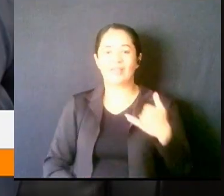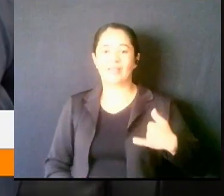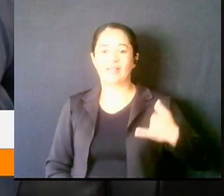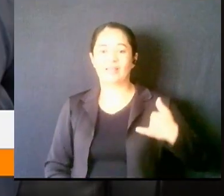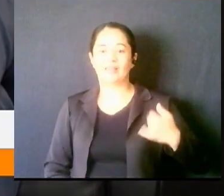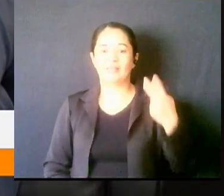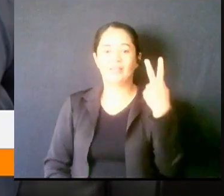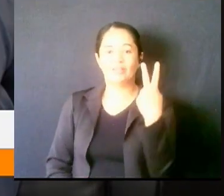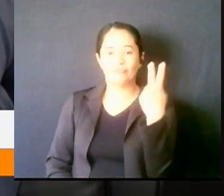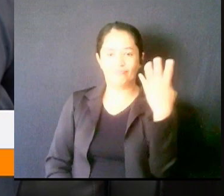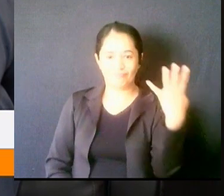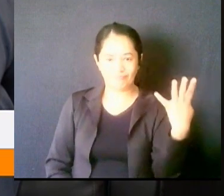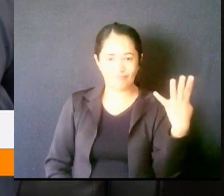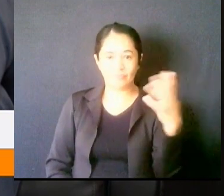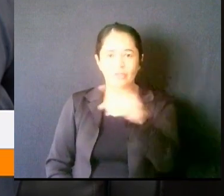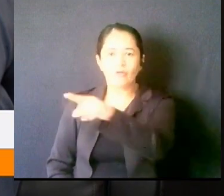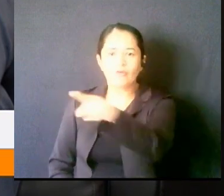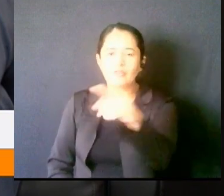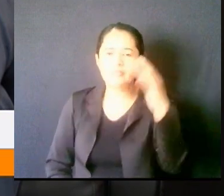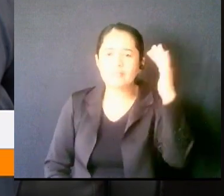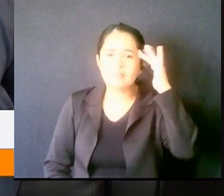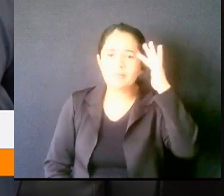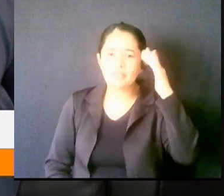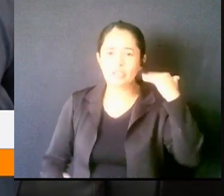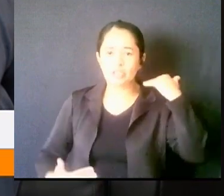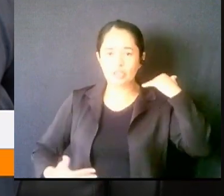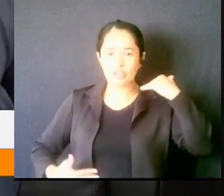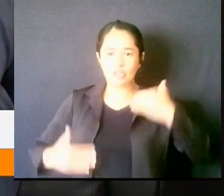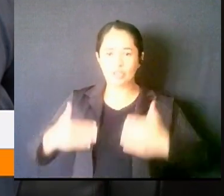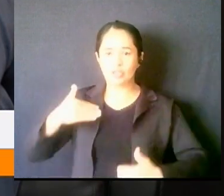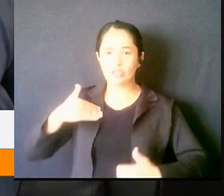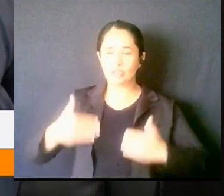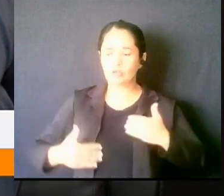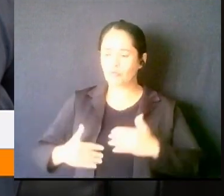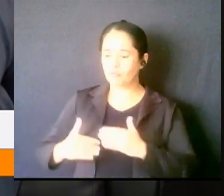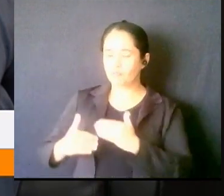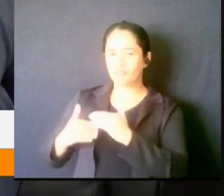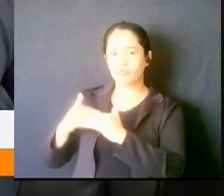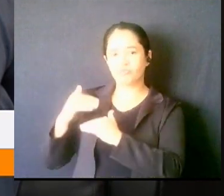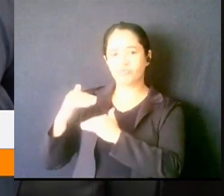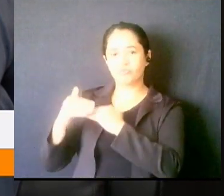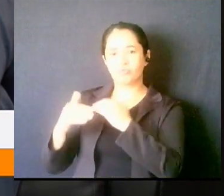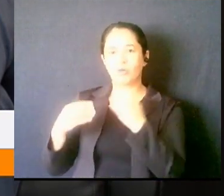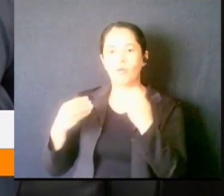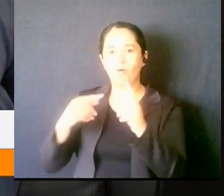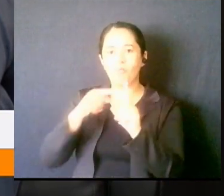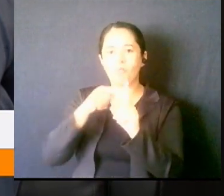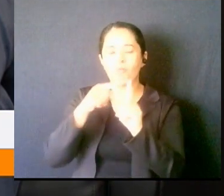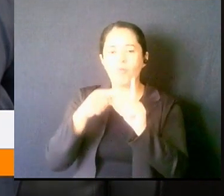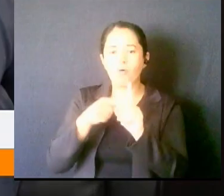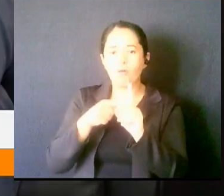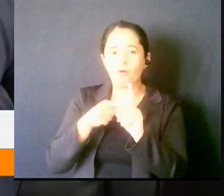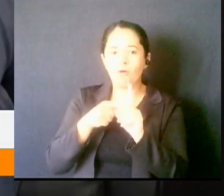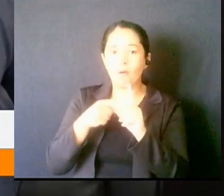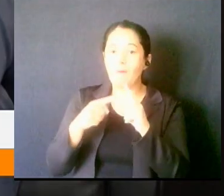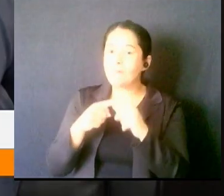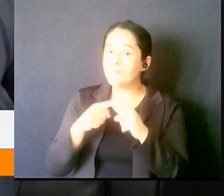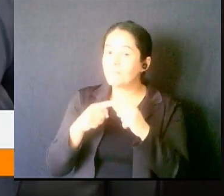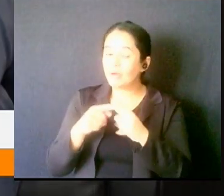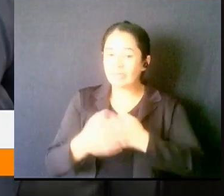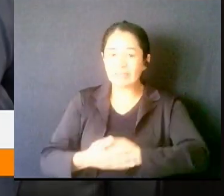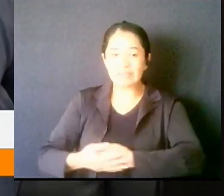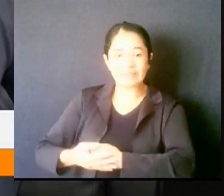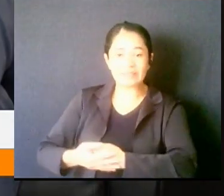para esse corpo em desenvolvimento o que é uma gravidez, porque esse feto vai depender totalmente